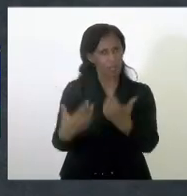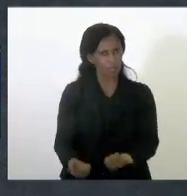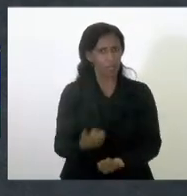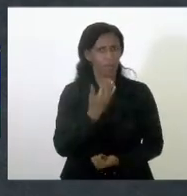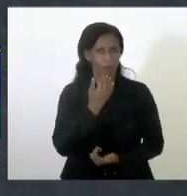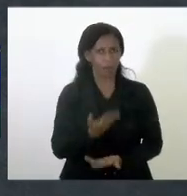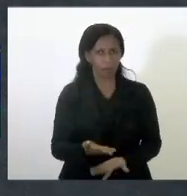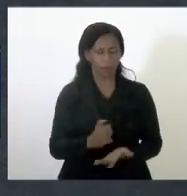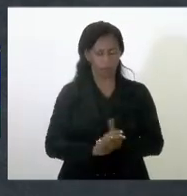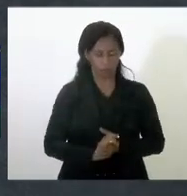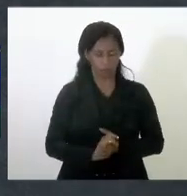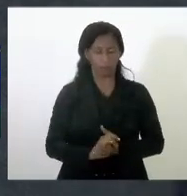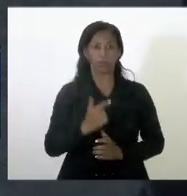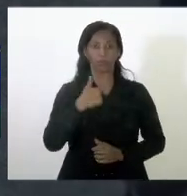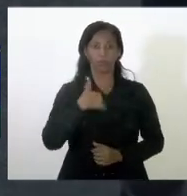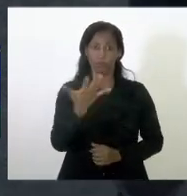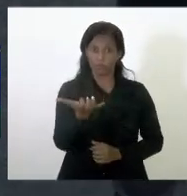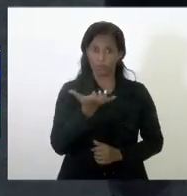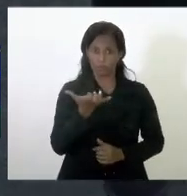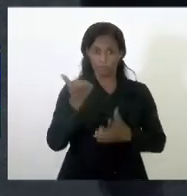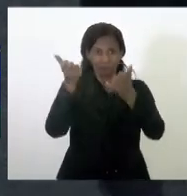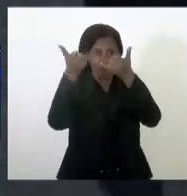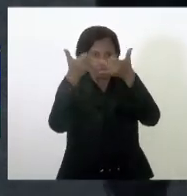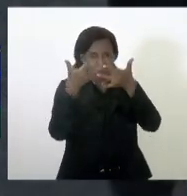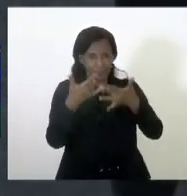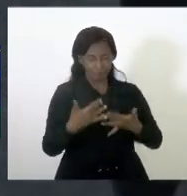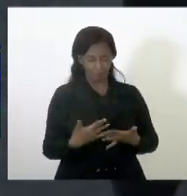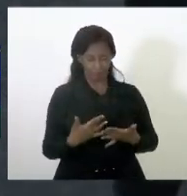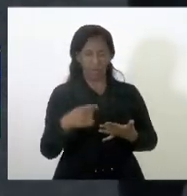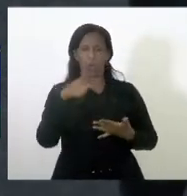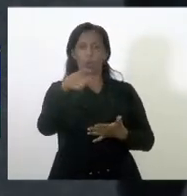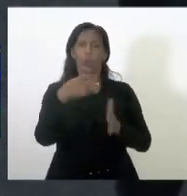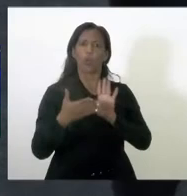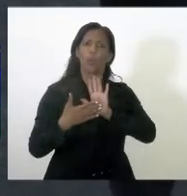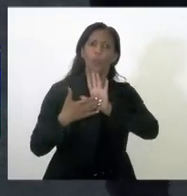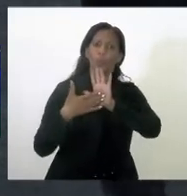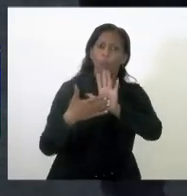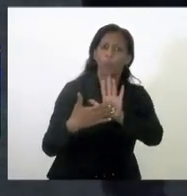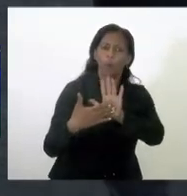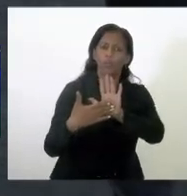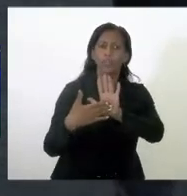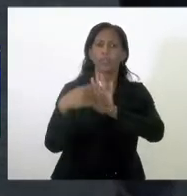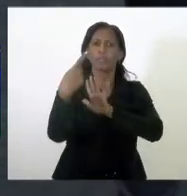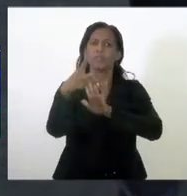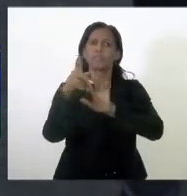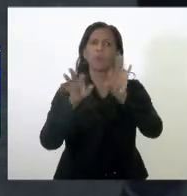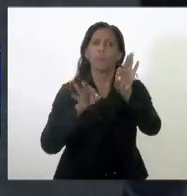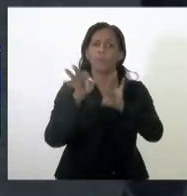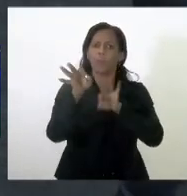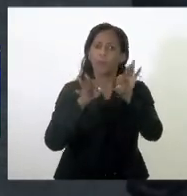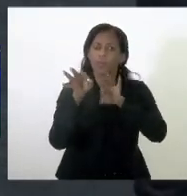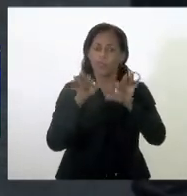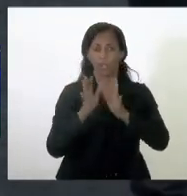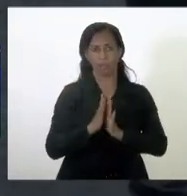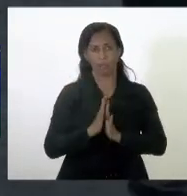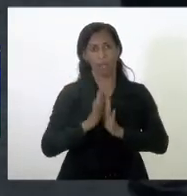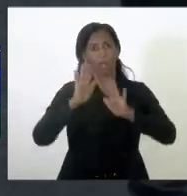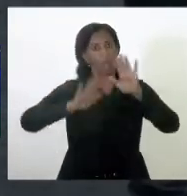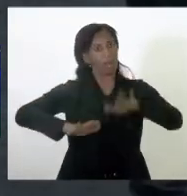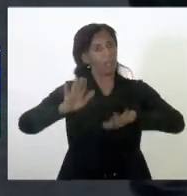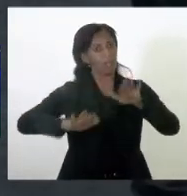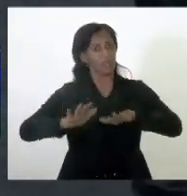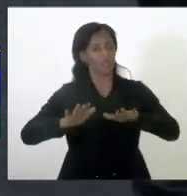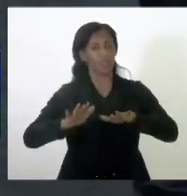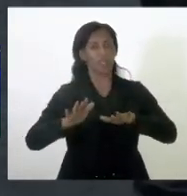pedido, mas o que eu quero dizer é que, quando Vossa Excelência apresenta o seu projeto, talvez eu tenha usado, de forma equivocada, a